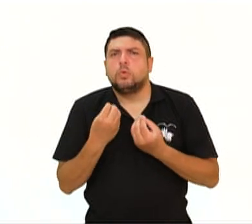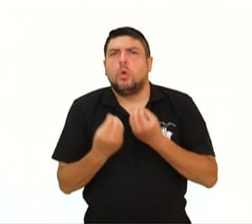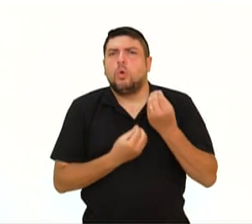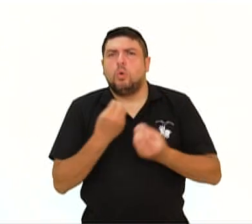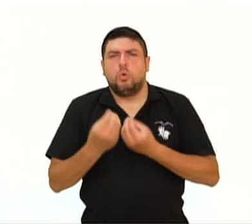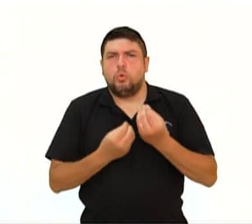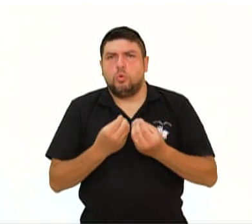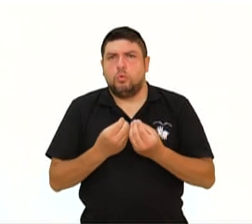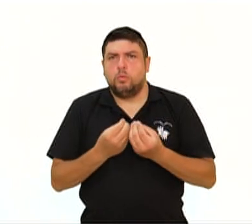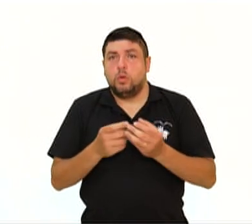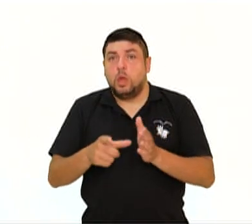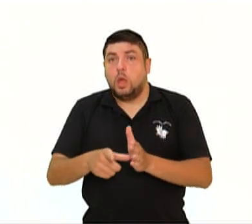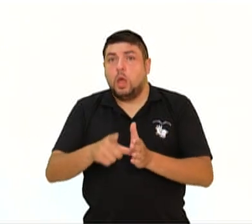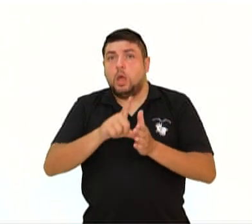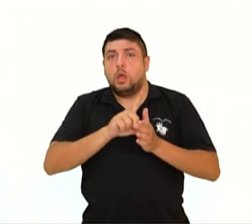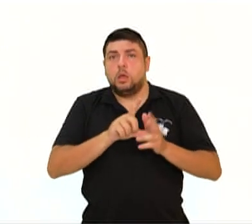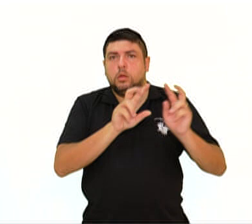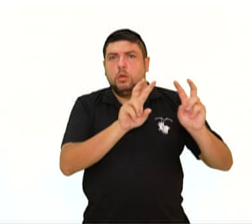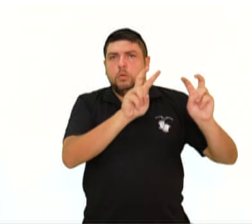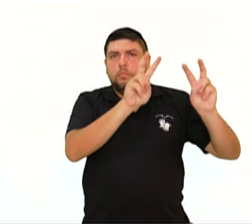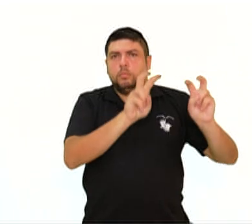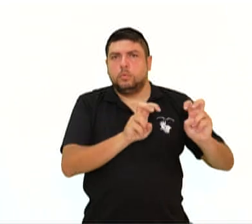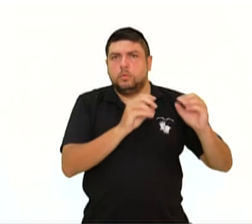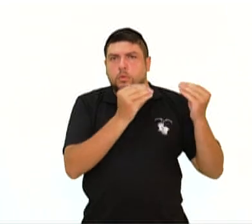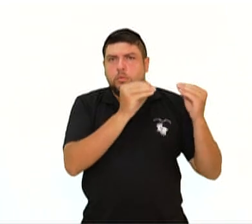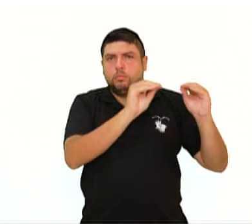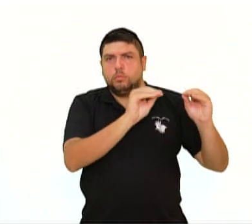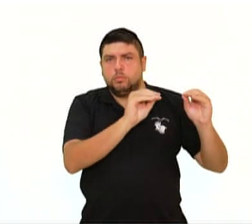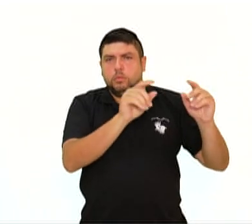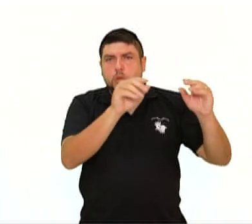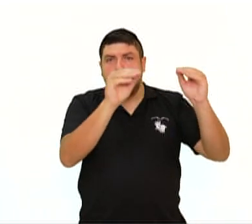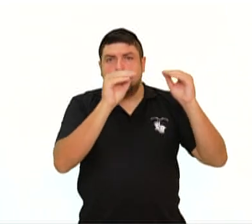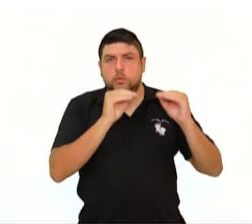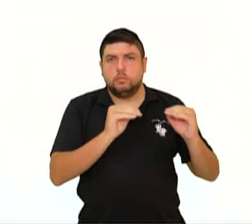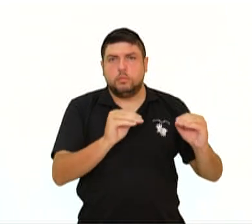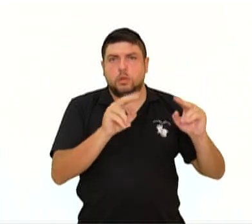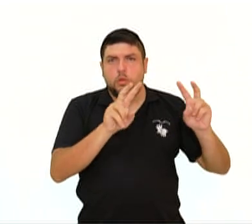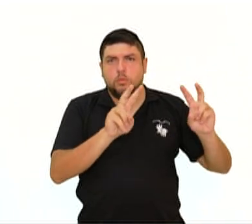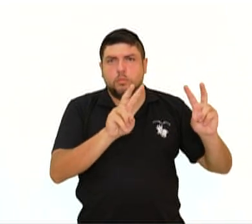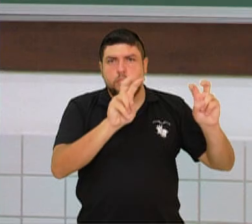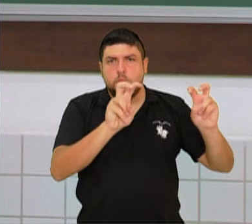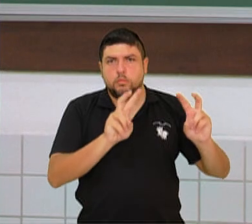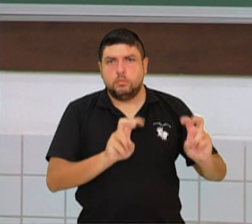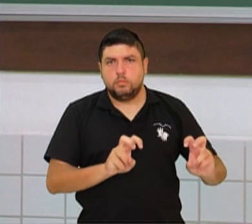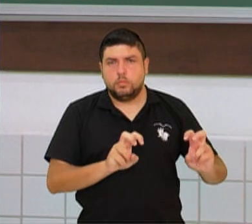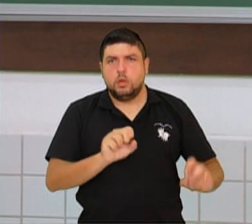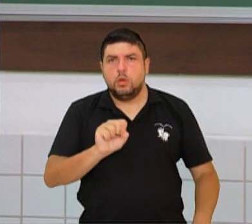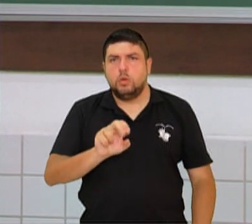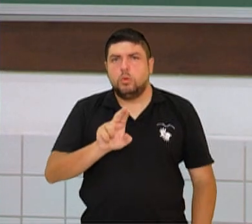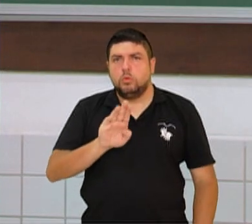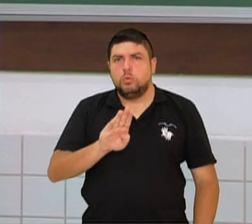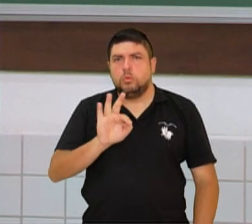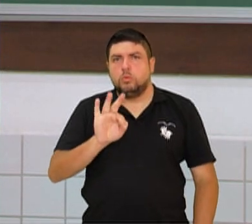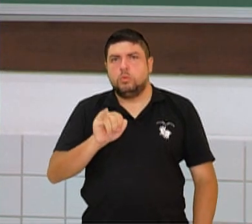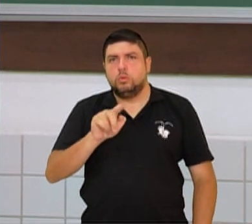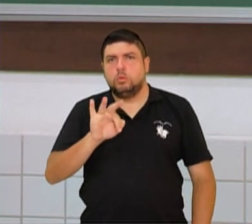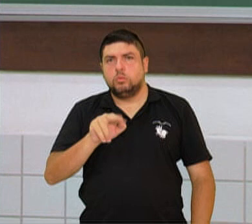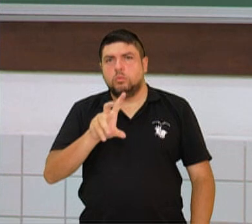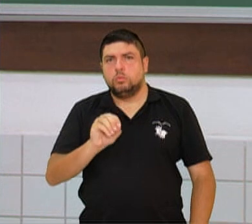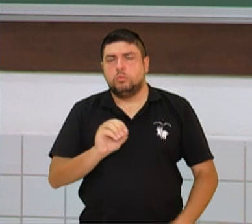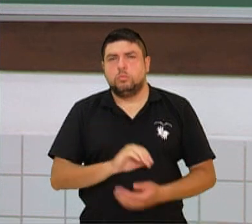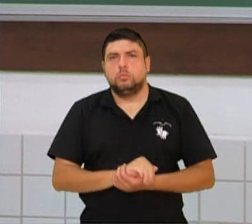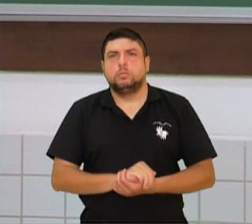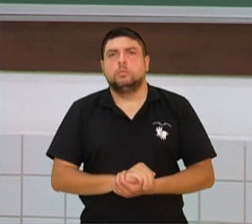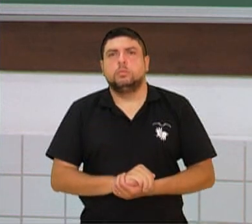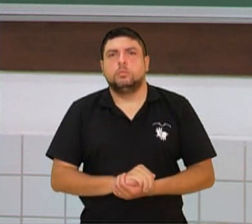precedida por um título e, por vezes, por um subtítulo. Isso, claro, na escrita ali. Então, acontece, às